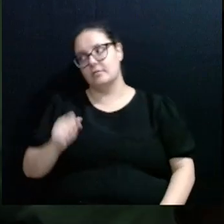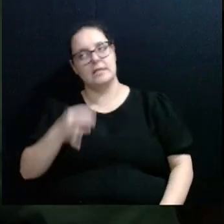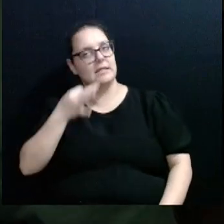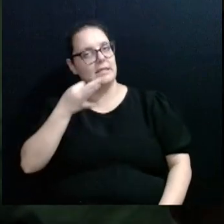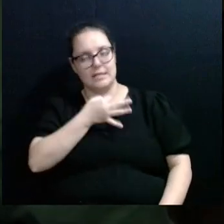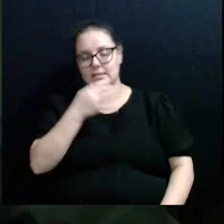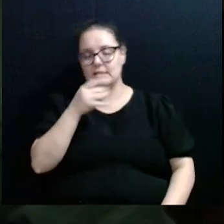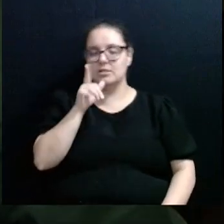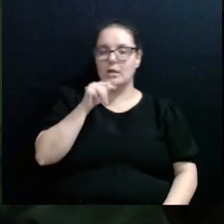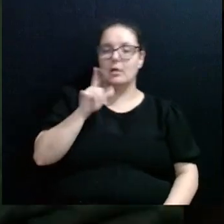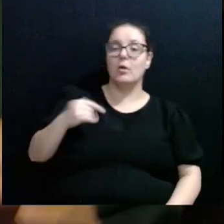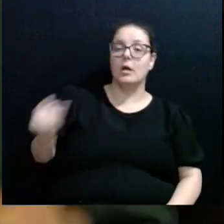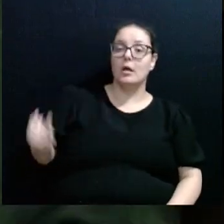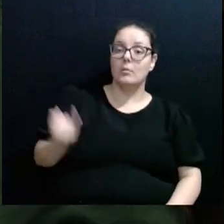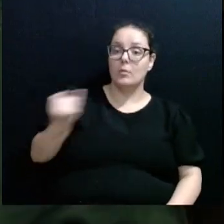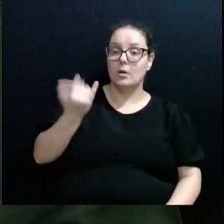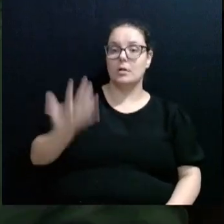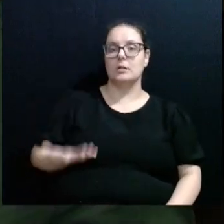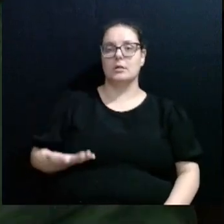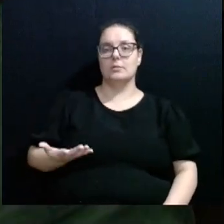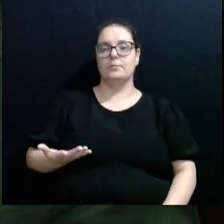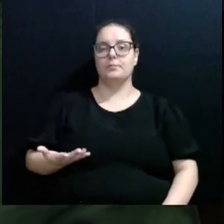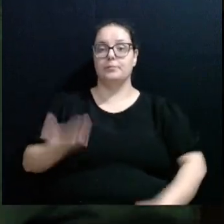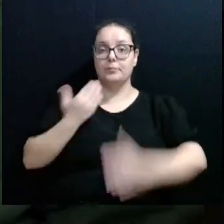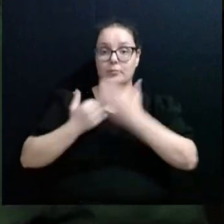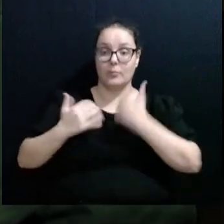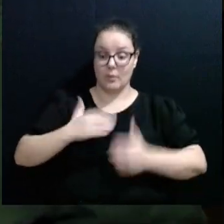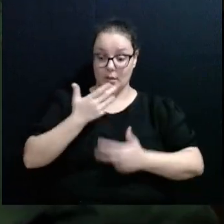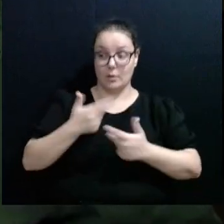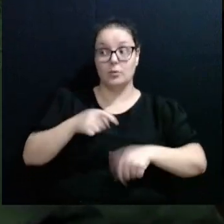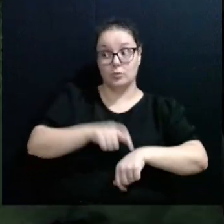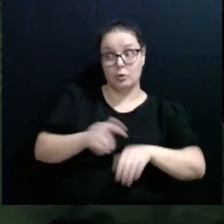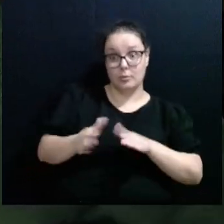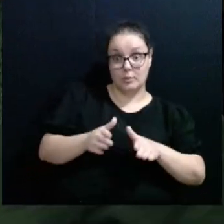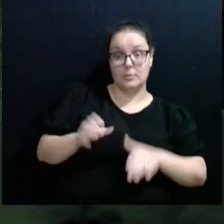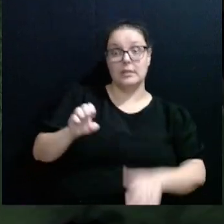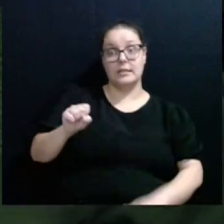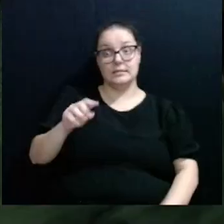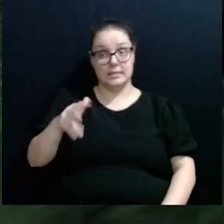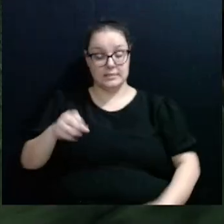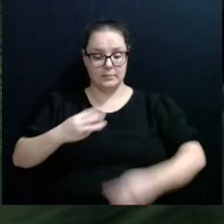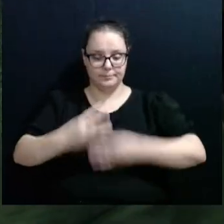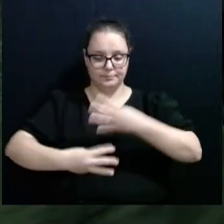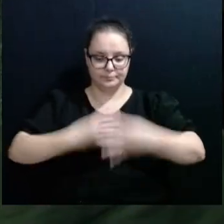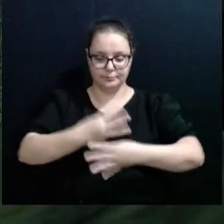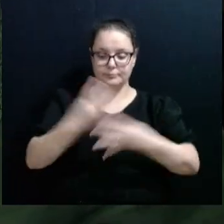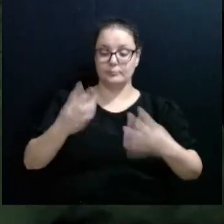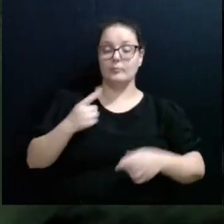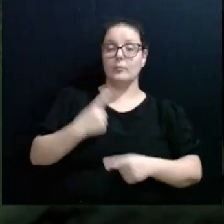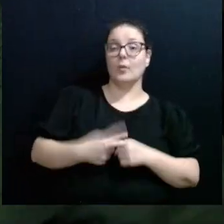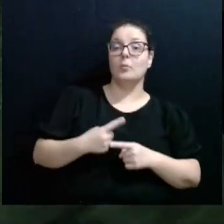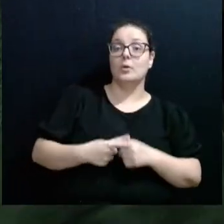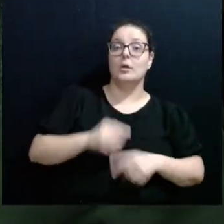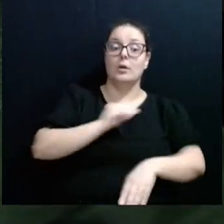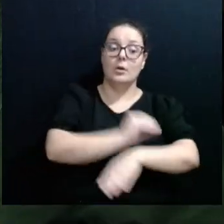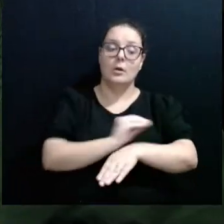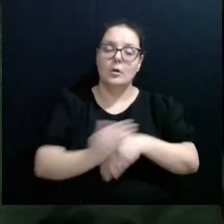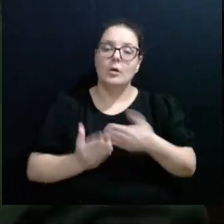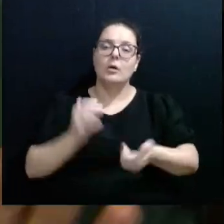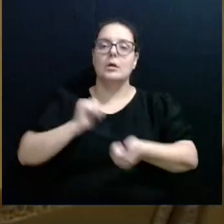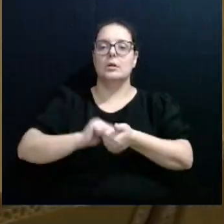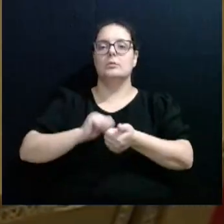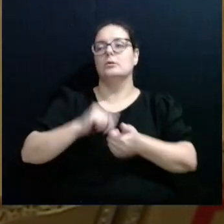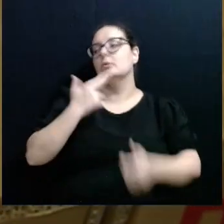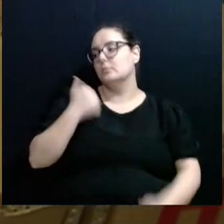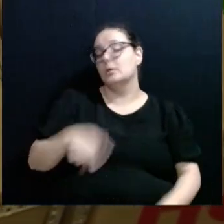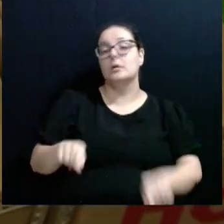gente consumir as frutas da época, da estação, porque a gente preserva a qualidade nutricional além do sabor dessas